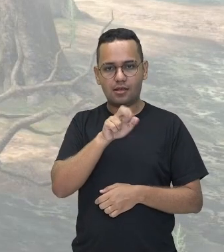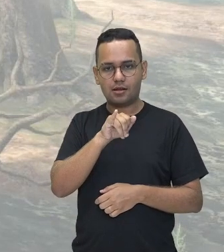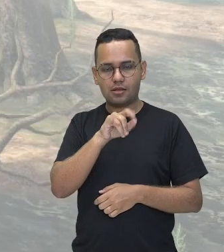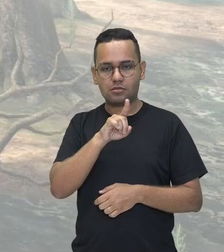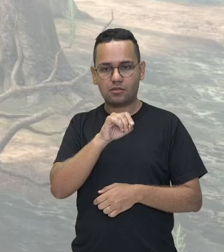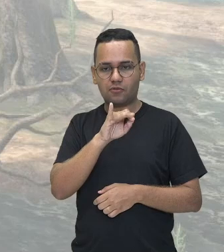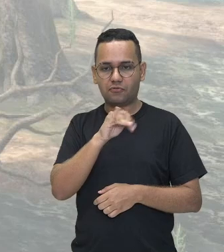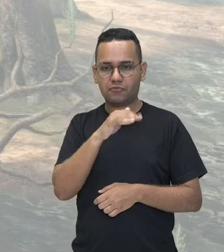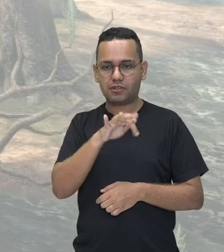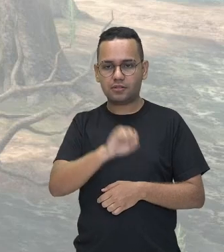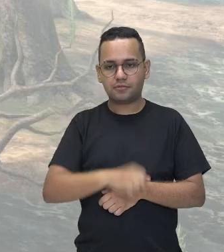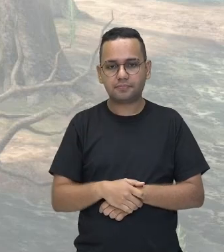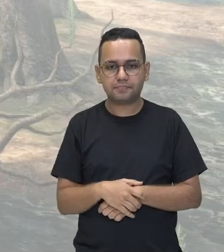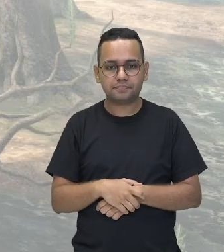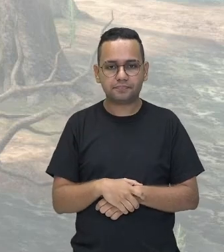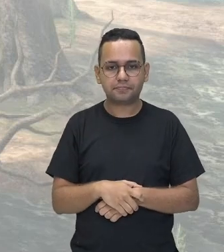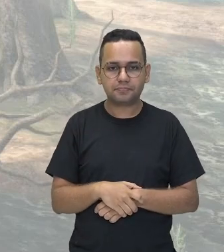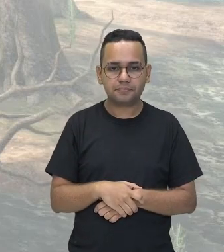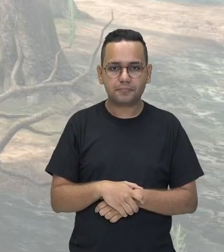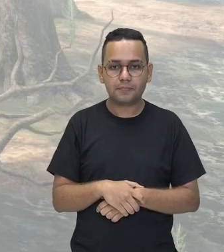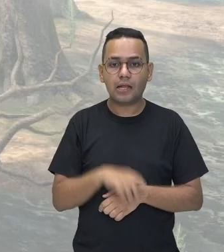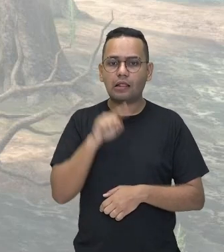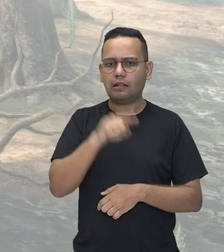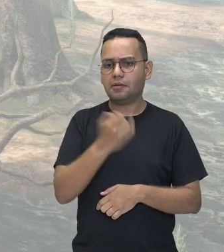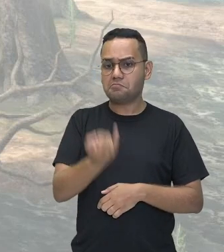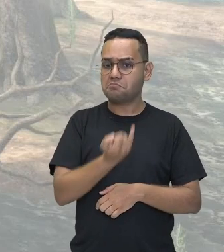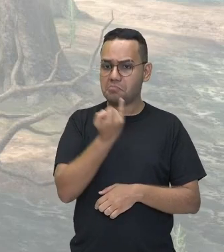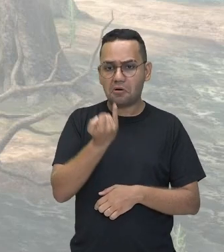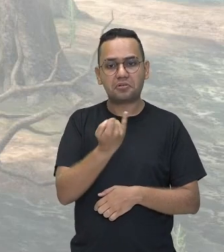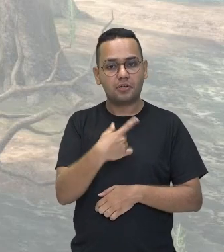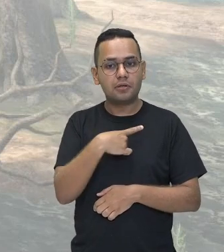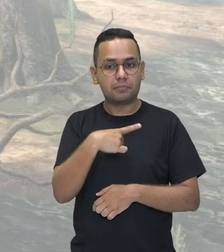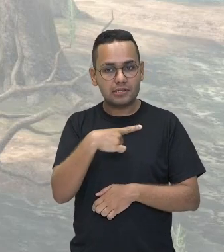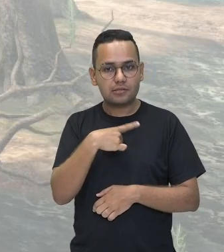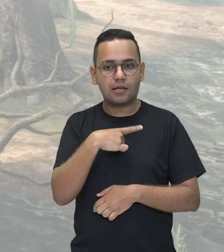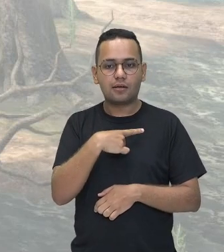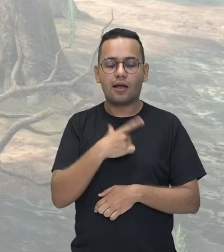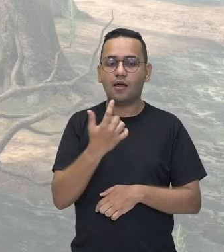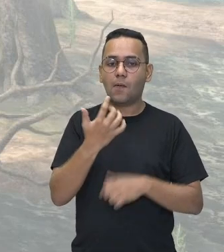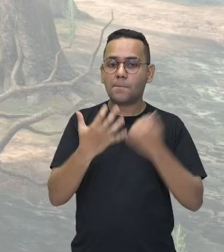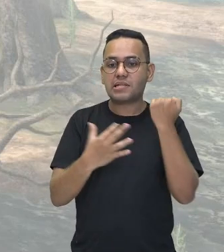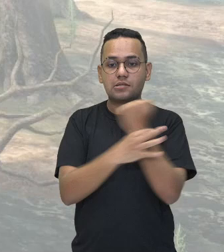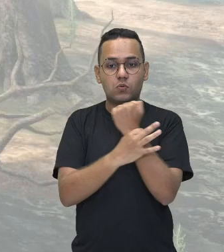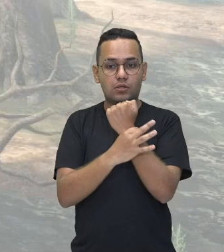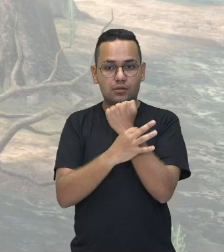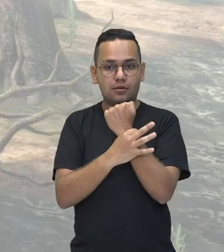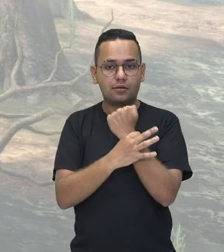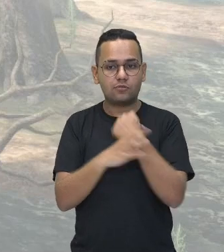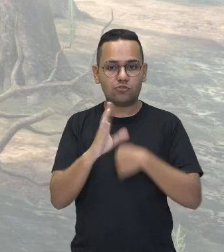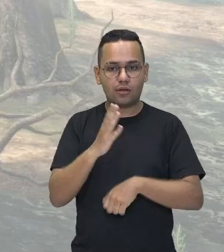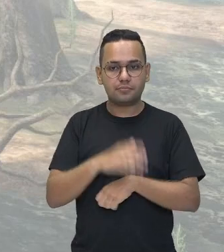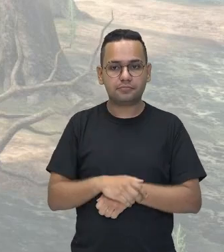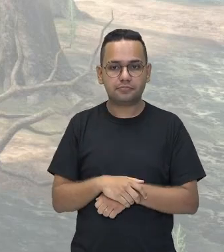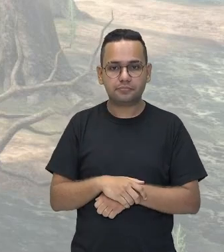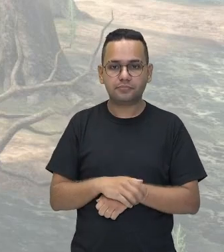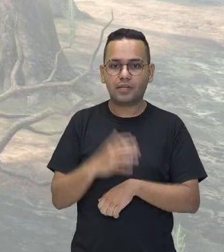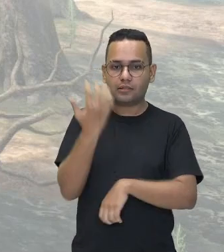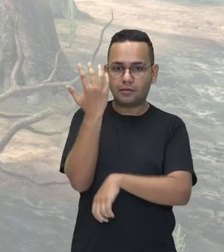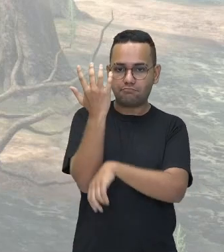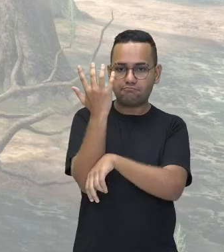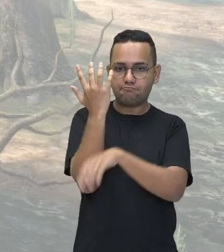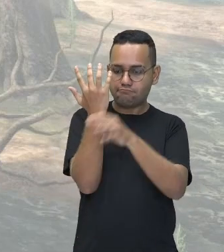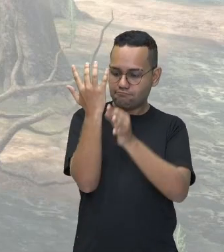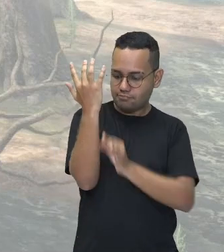pteridófitas, elas já têm uma evolução importante, porque elas são vasculares, elas apresentam vasos